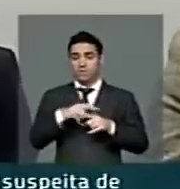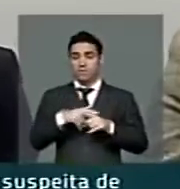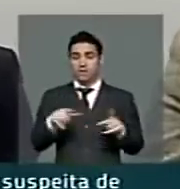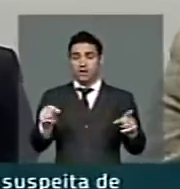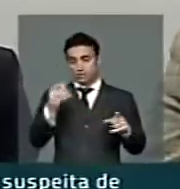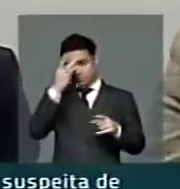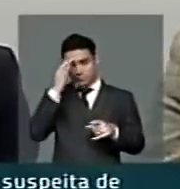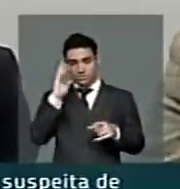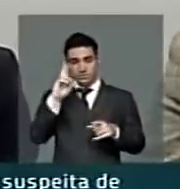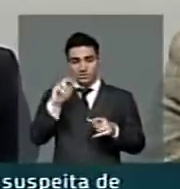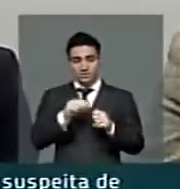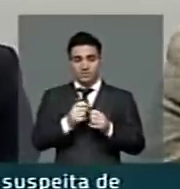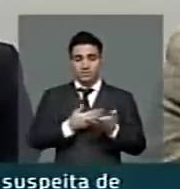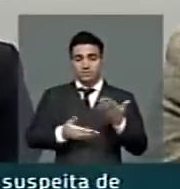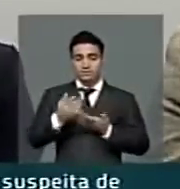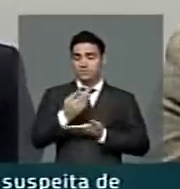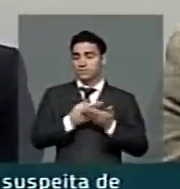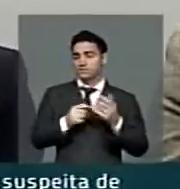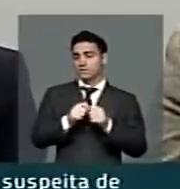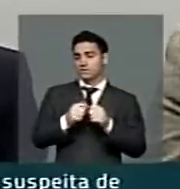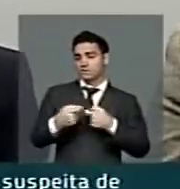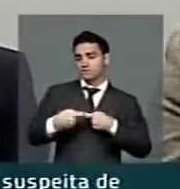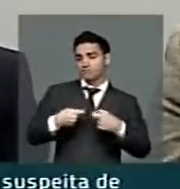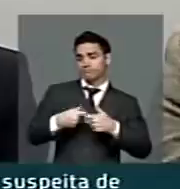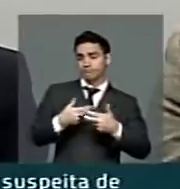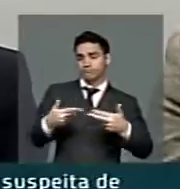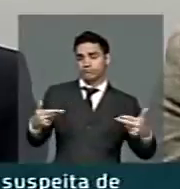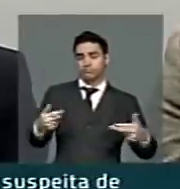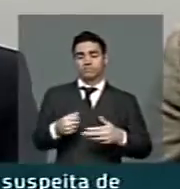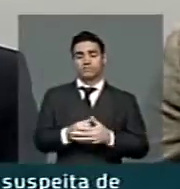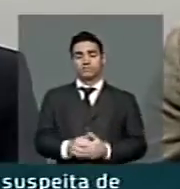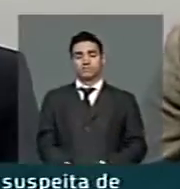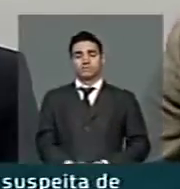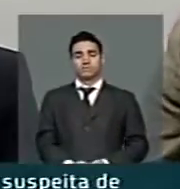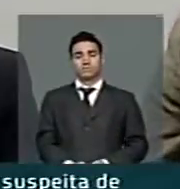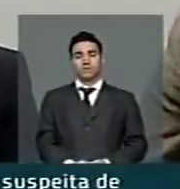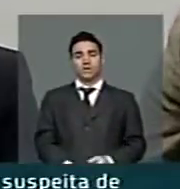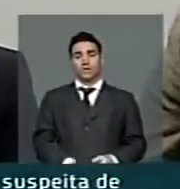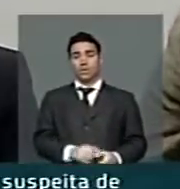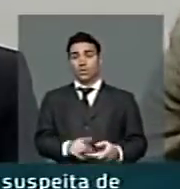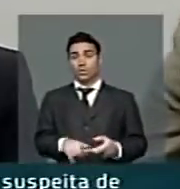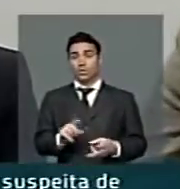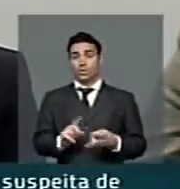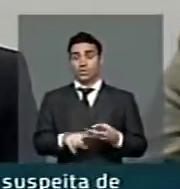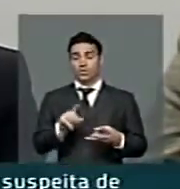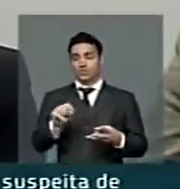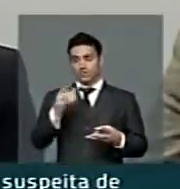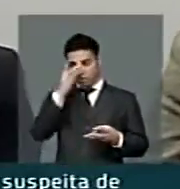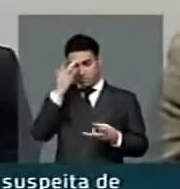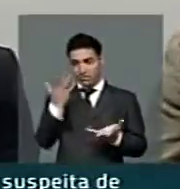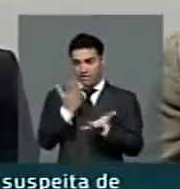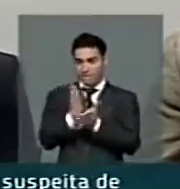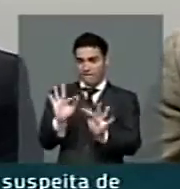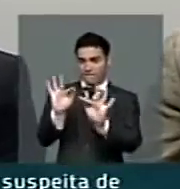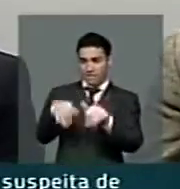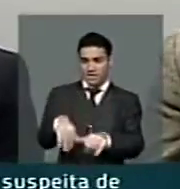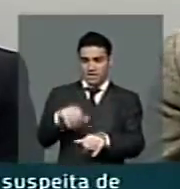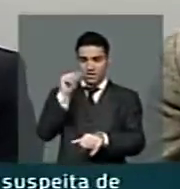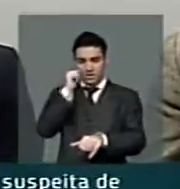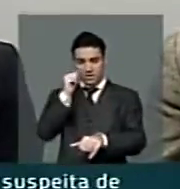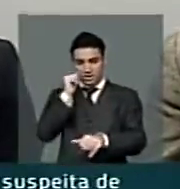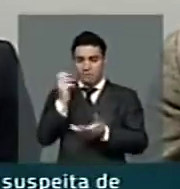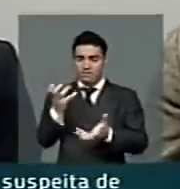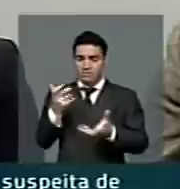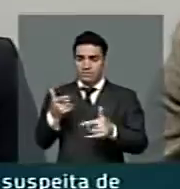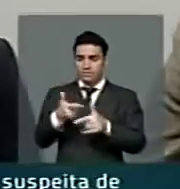programas. Fundamental. Outra questão, sobretudo aí as abolicionistas, as feministas abolicionistas costumam